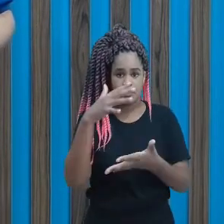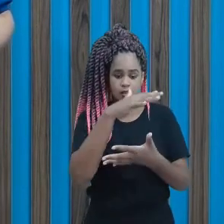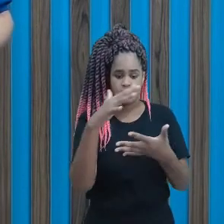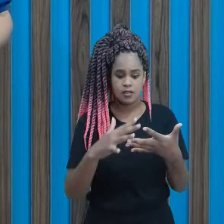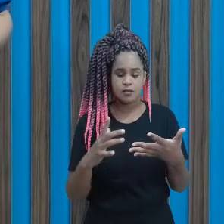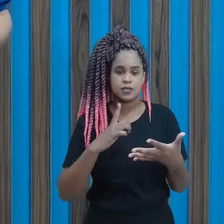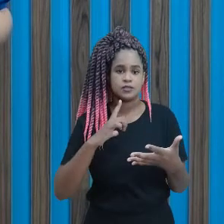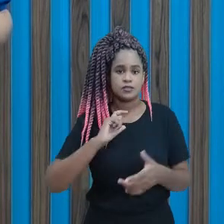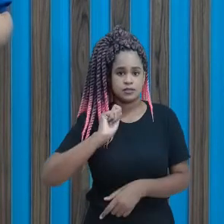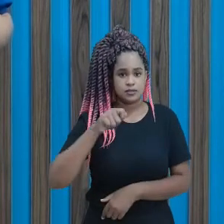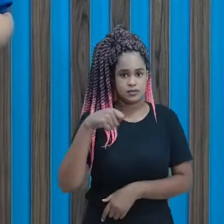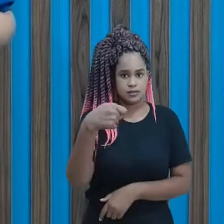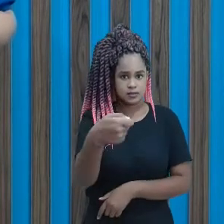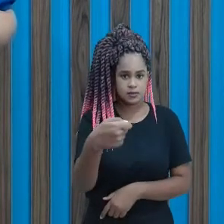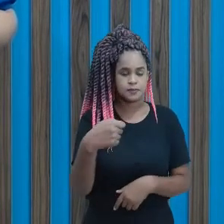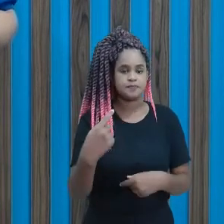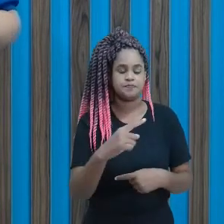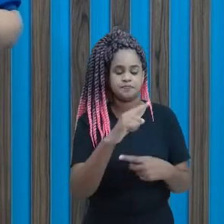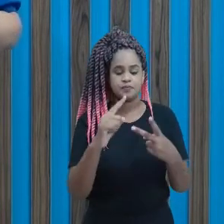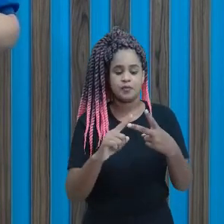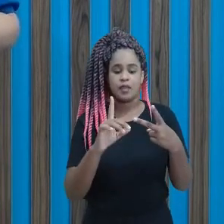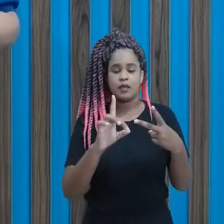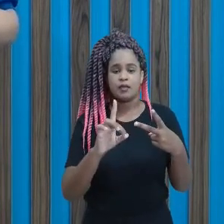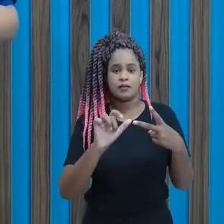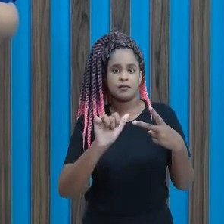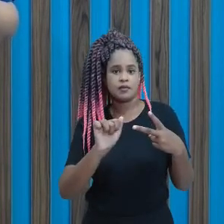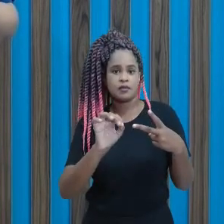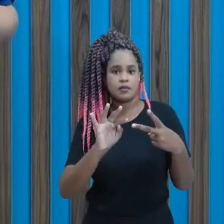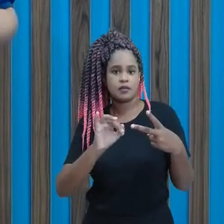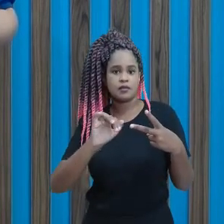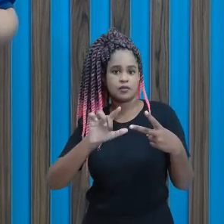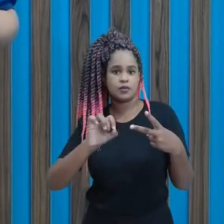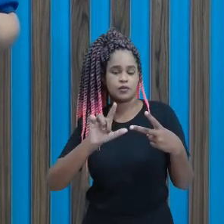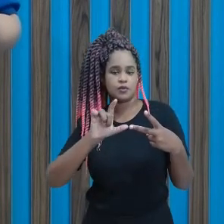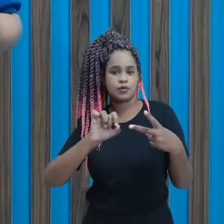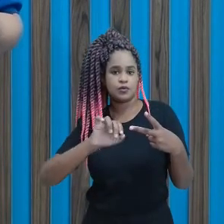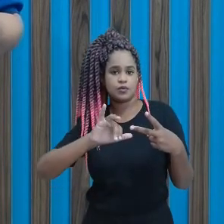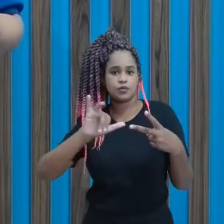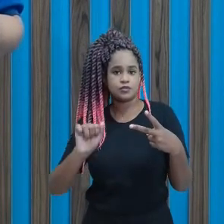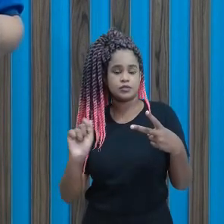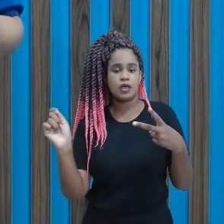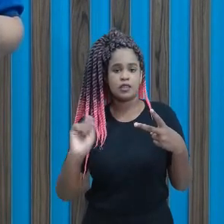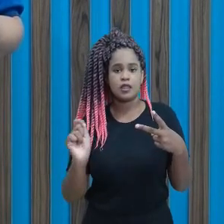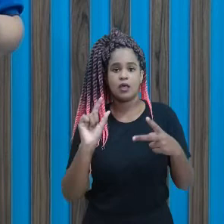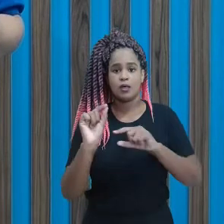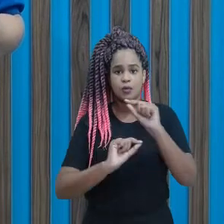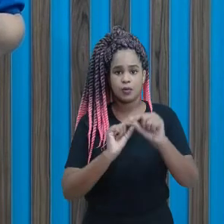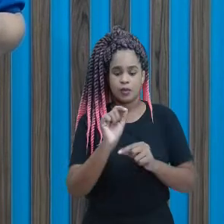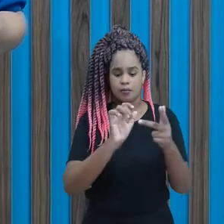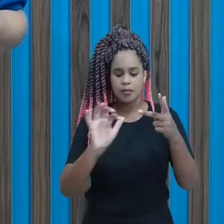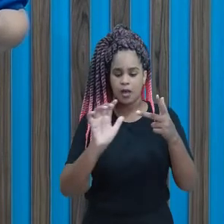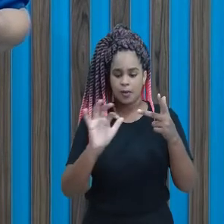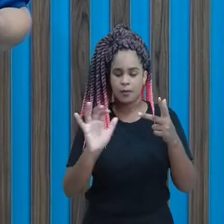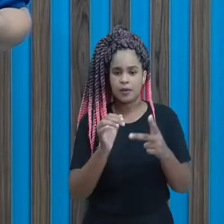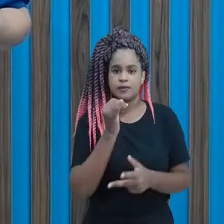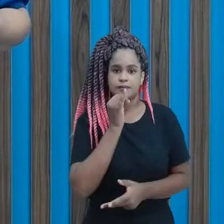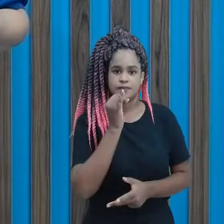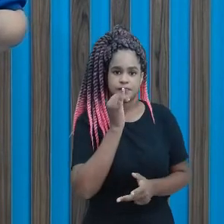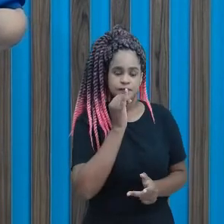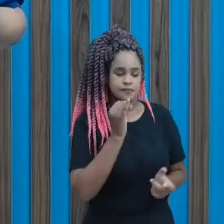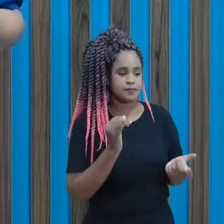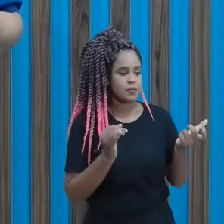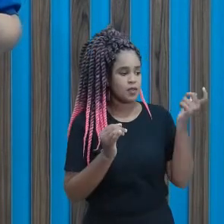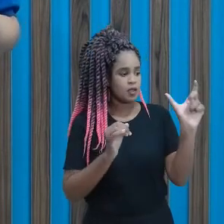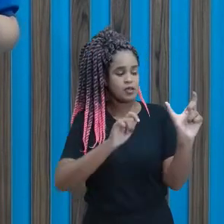sinal. E a datilologia é a ponte do sinal para a escrita, para o português